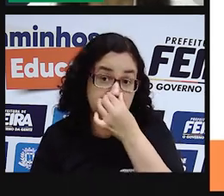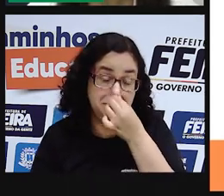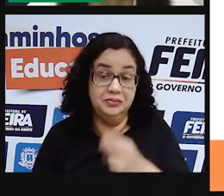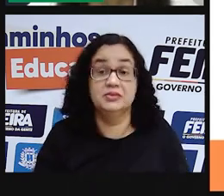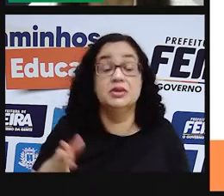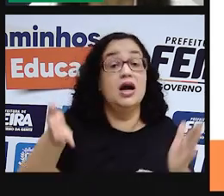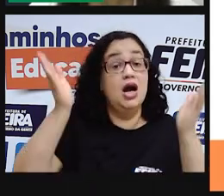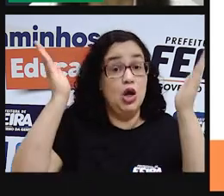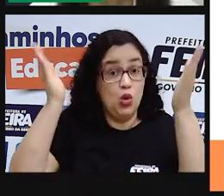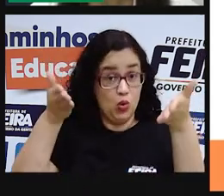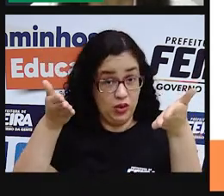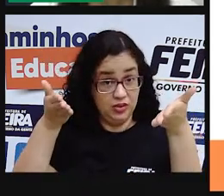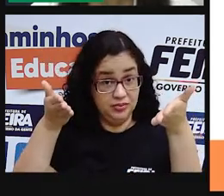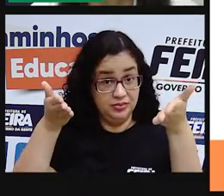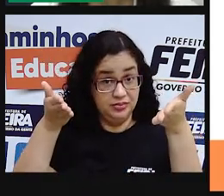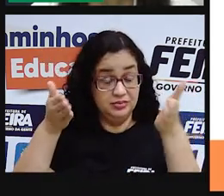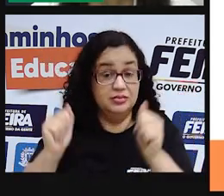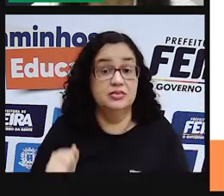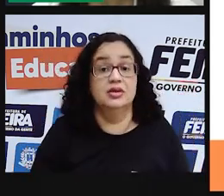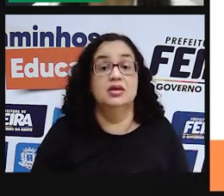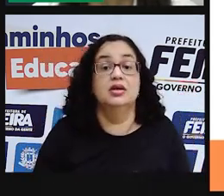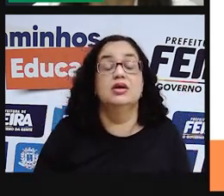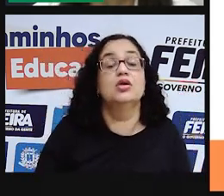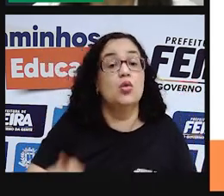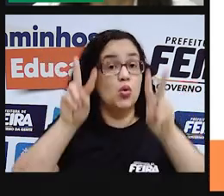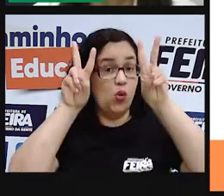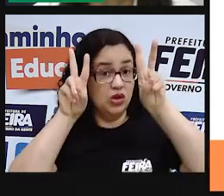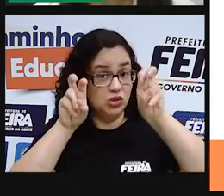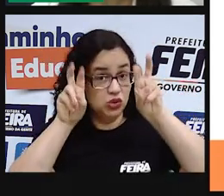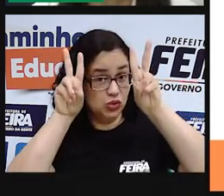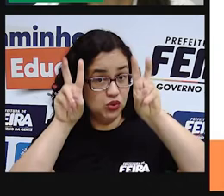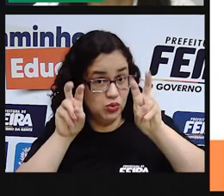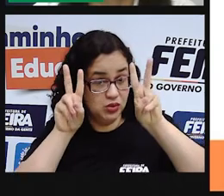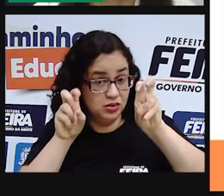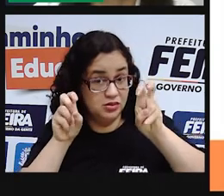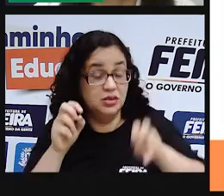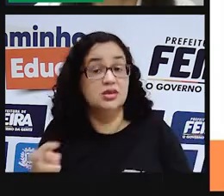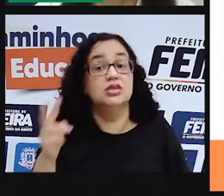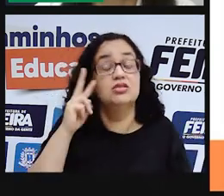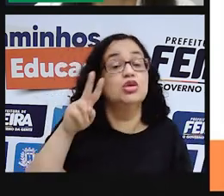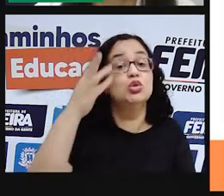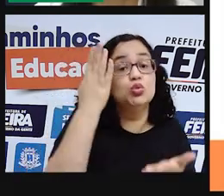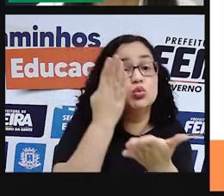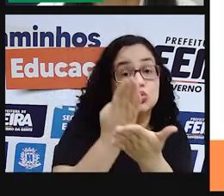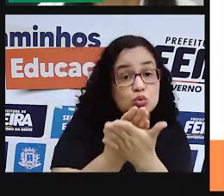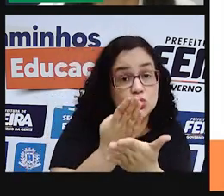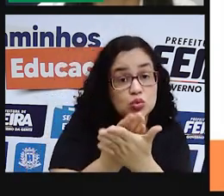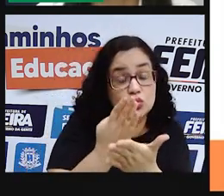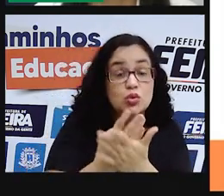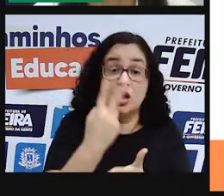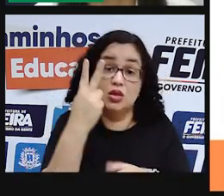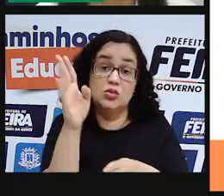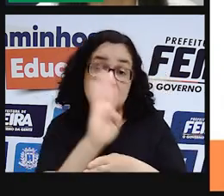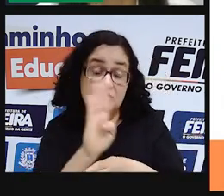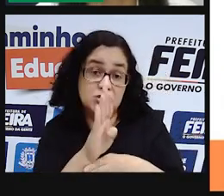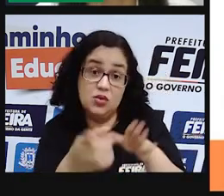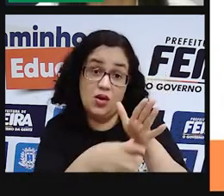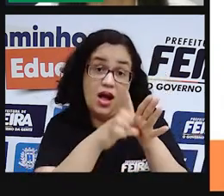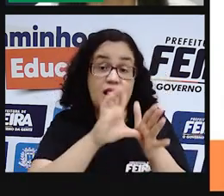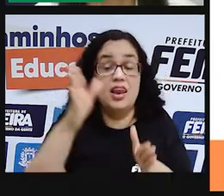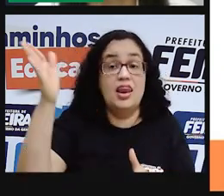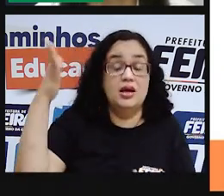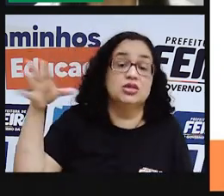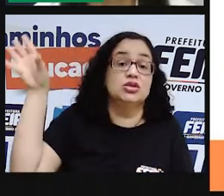Aí agora, a gente vai entrar no nosso assunto, né? Assunto aí que a gente já vem estudando há duas videoaulas anteriores, que é